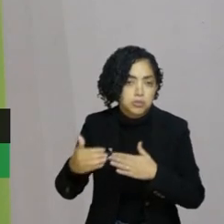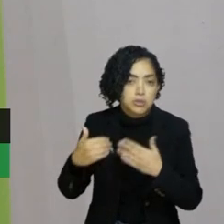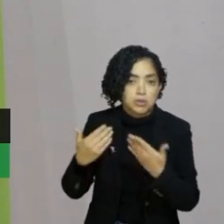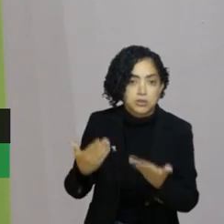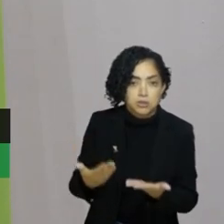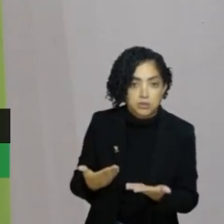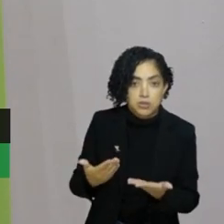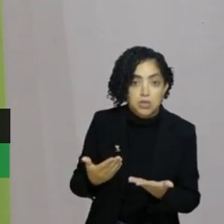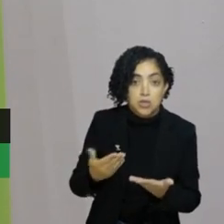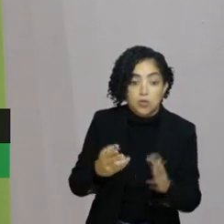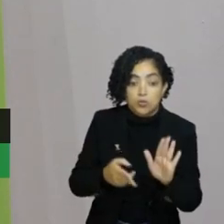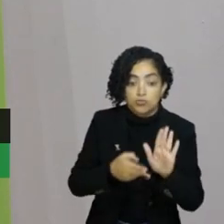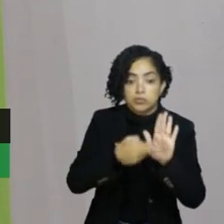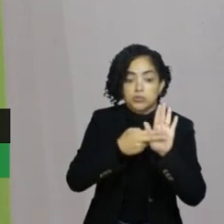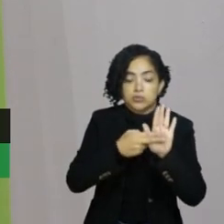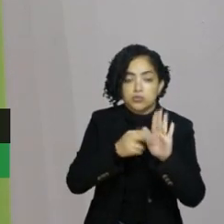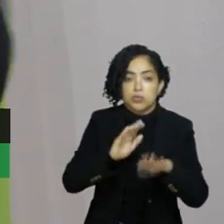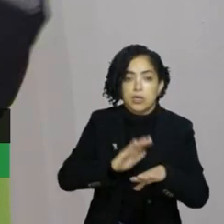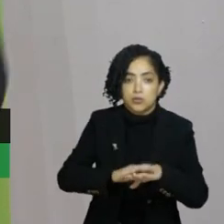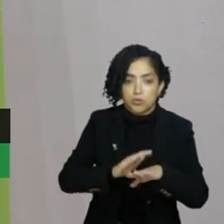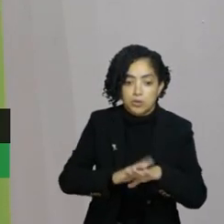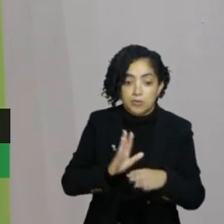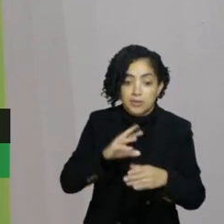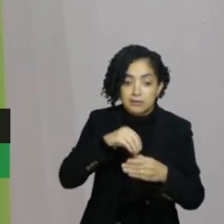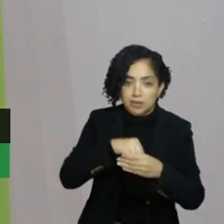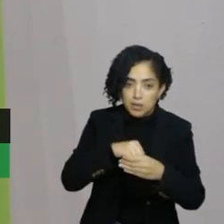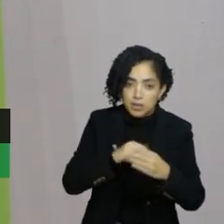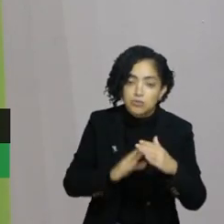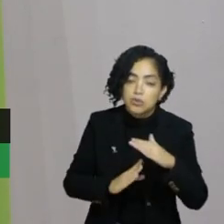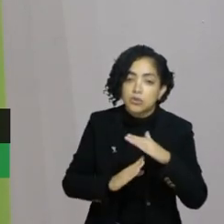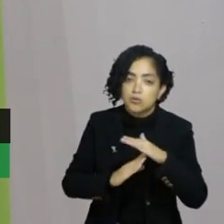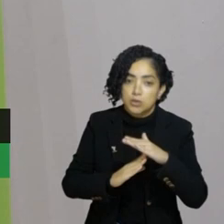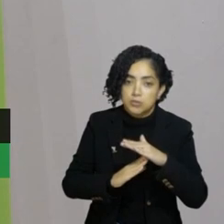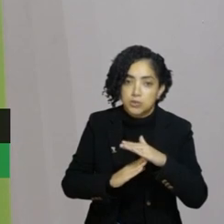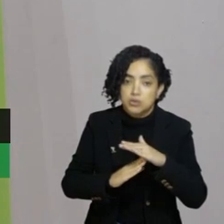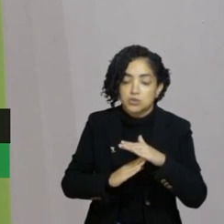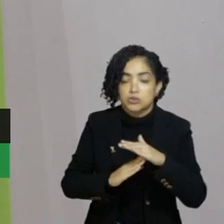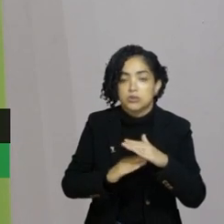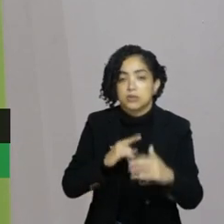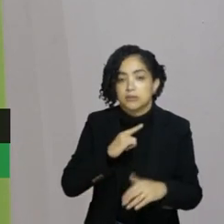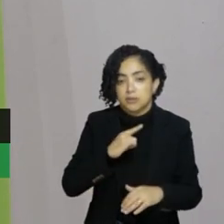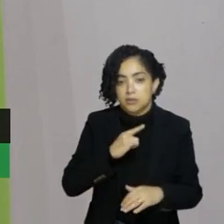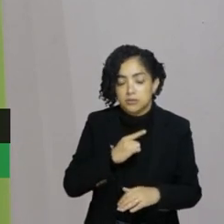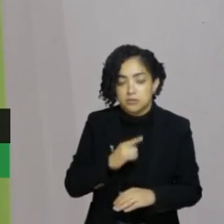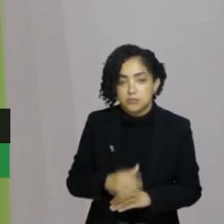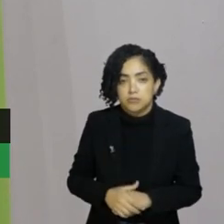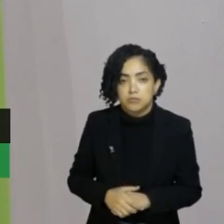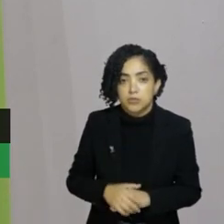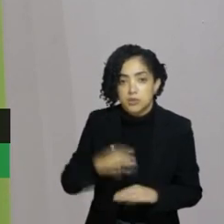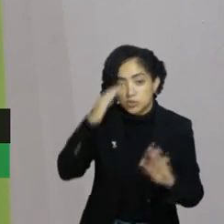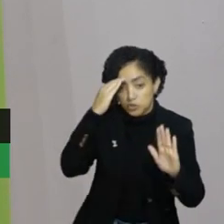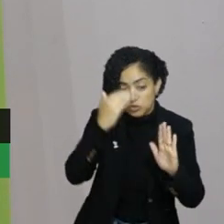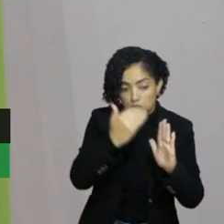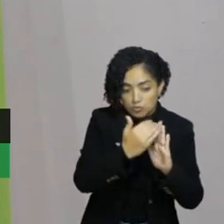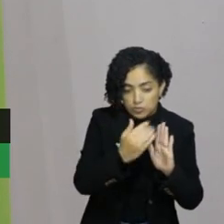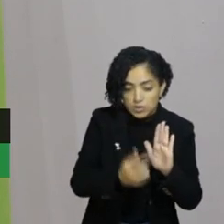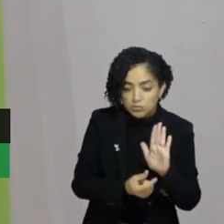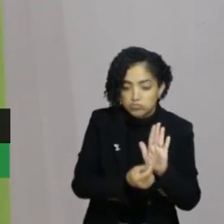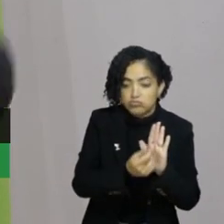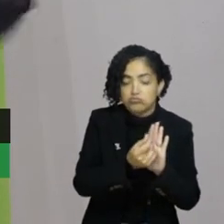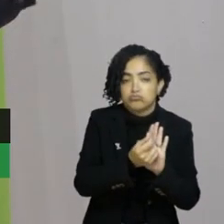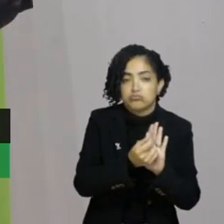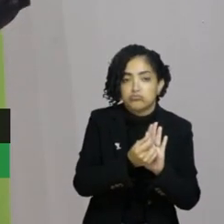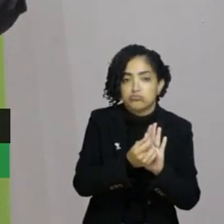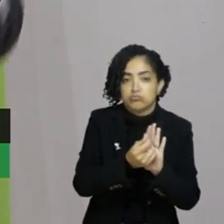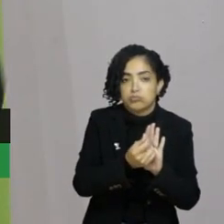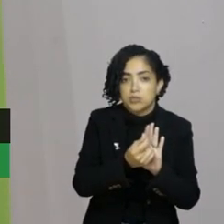quando assumir, tem autonomia dentro dos limites legais e dos preceitos legais de cumprir o seu orçamento. O governo quer dizer,